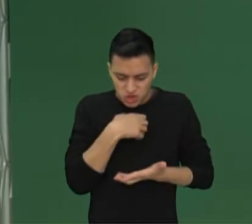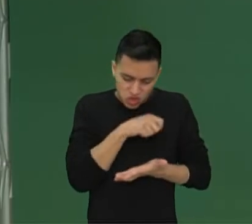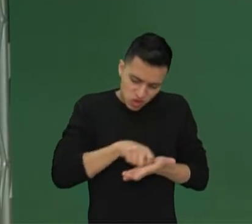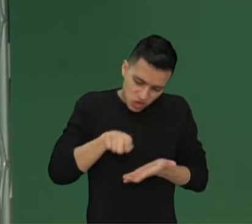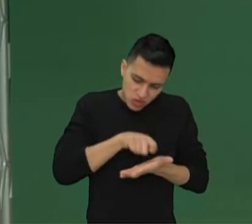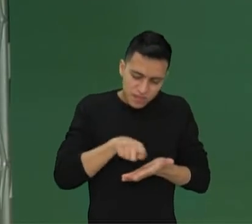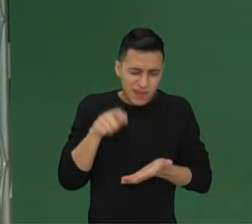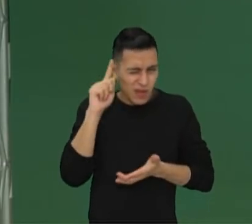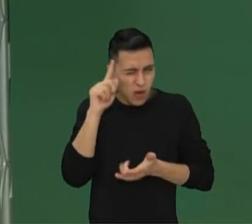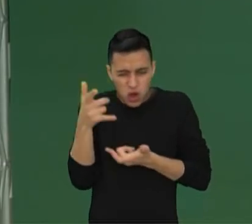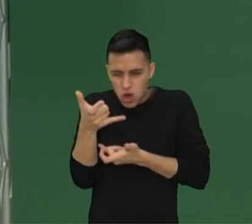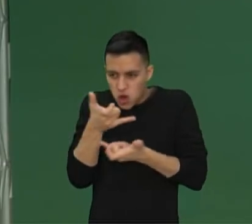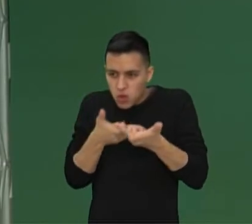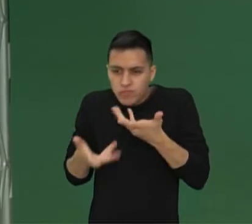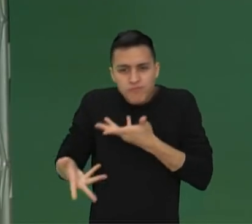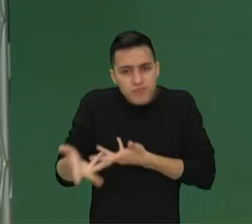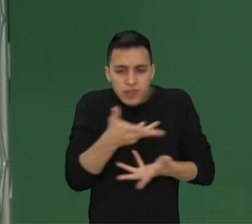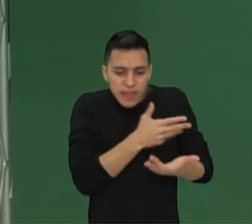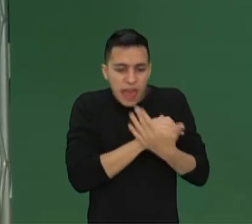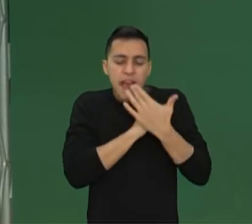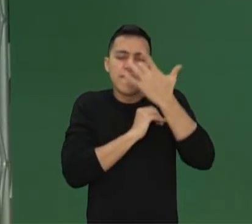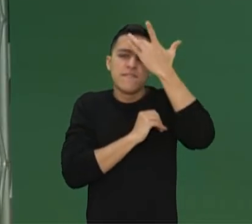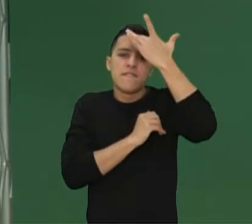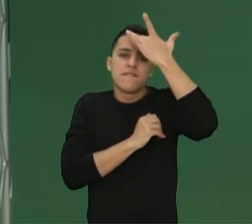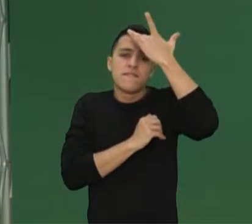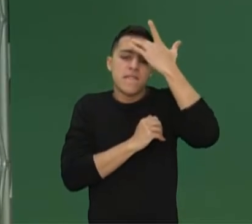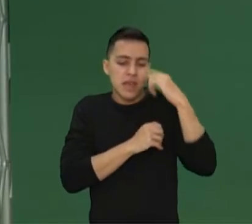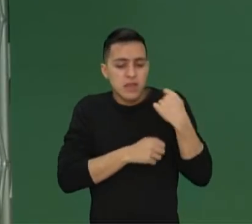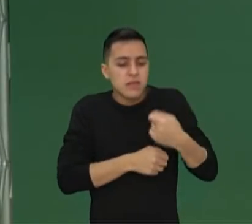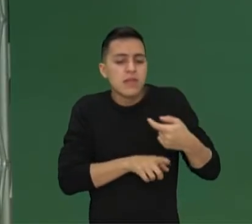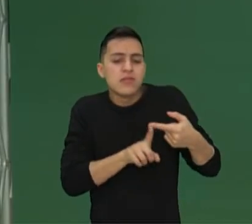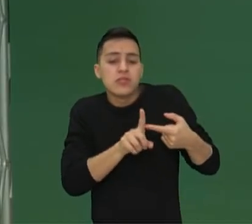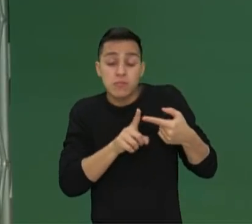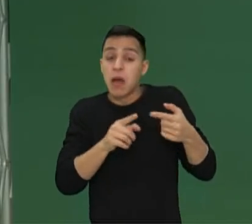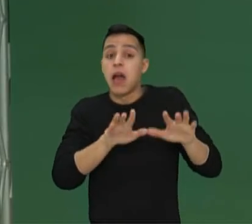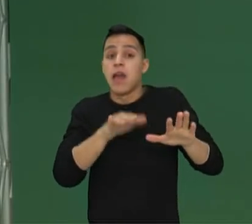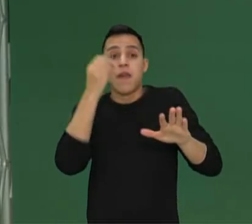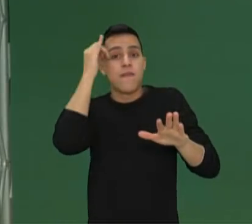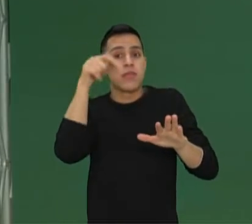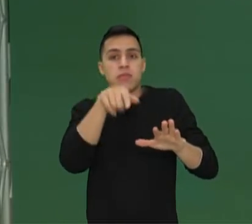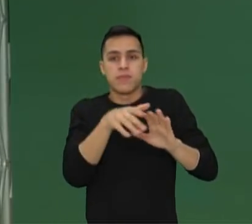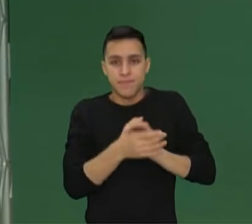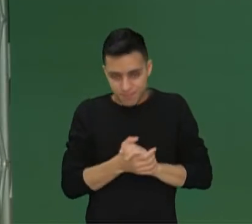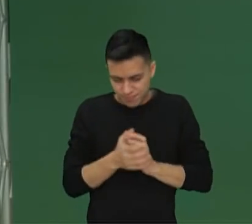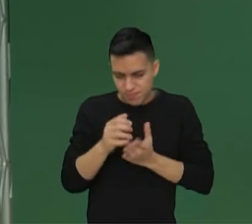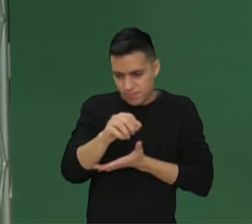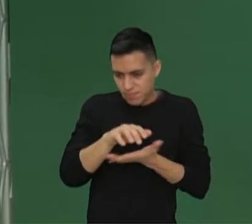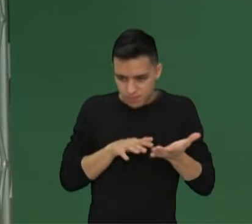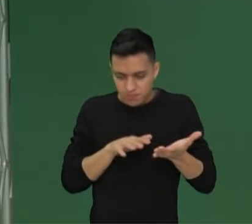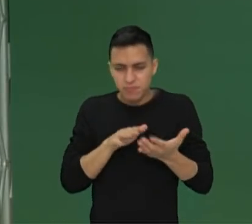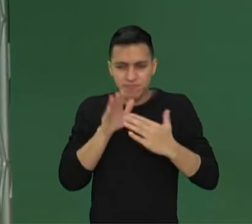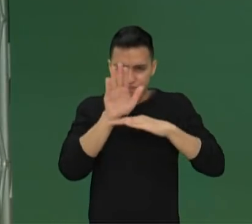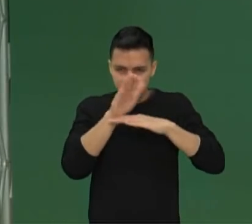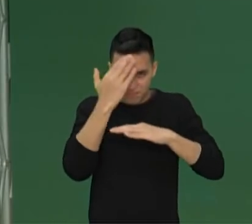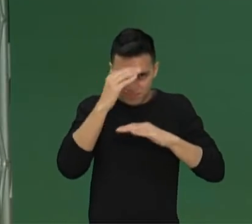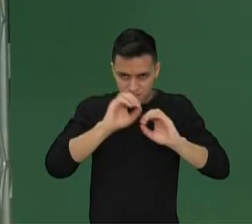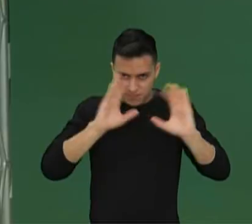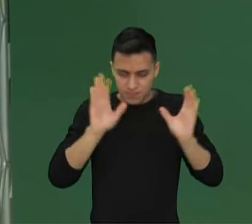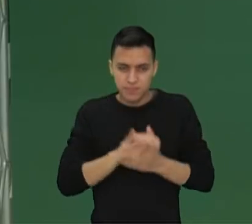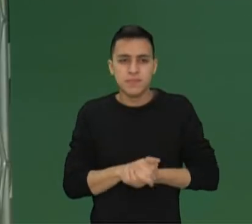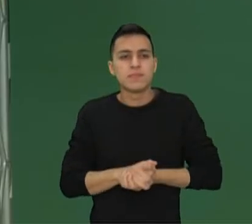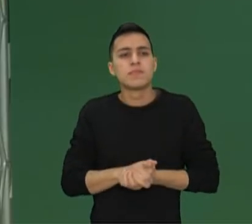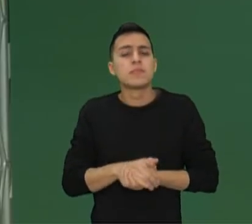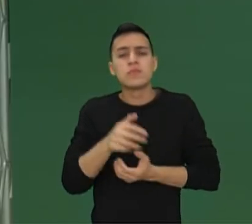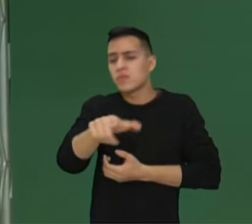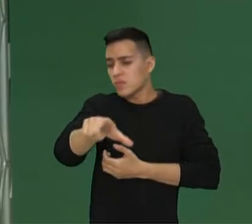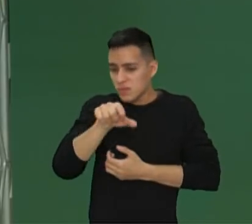ou lúdica ali, ou na prática, para a gente conseguir gravar esses tipos de lances. Né? Então, uma atividade para a gente entender isso aí. Ó. Escolha